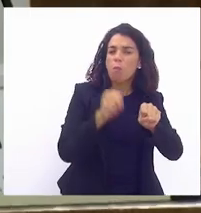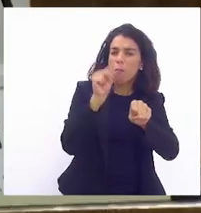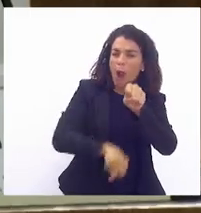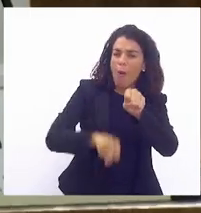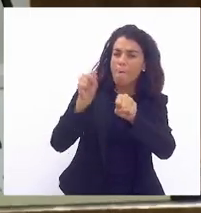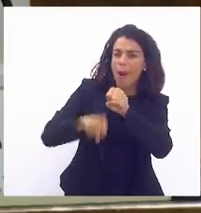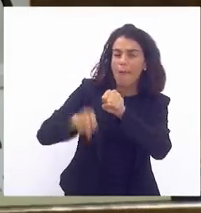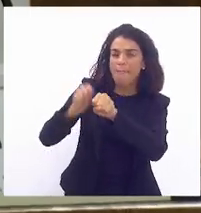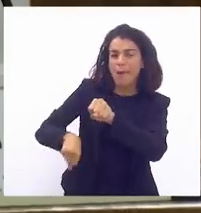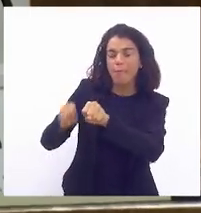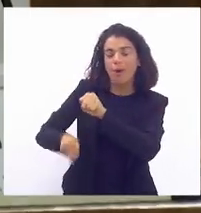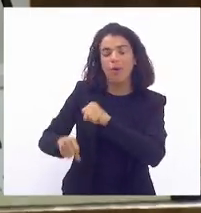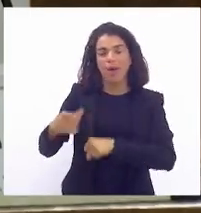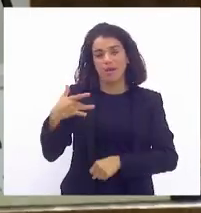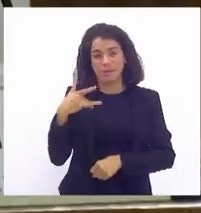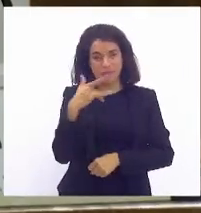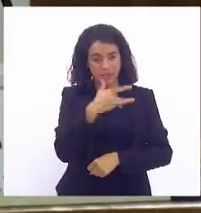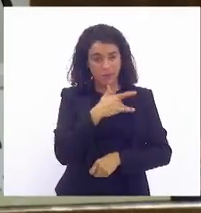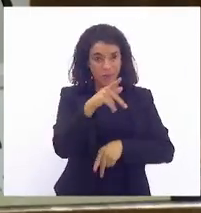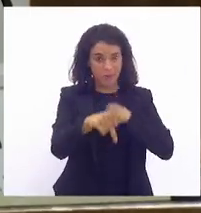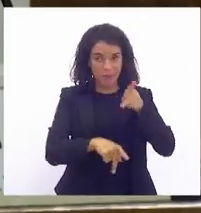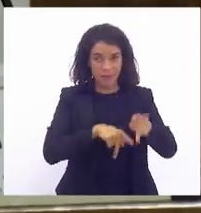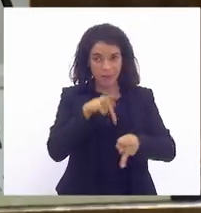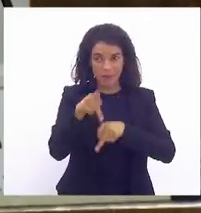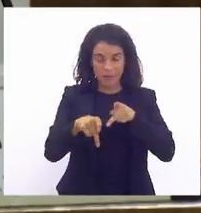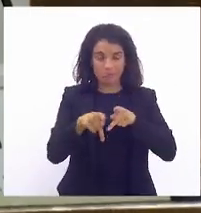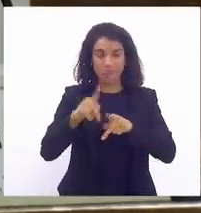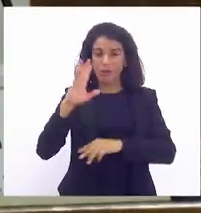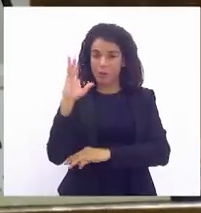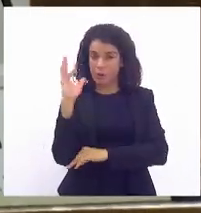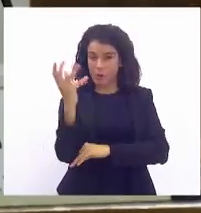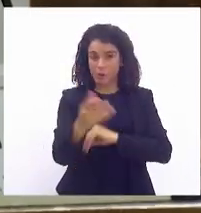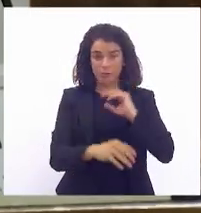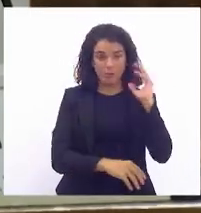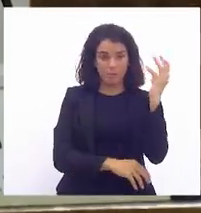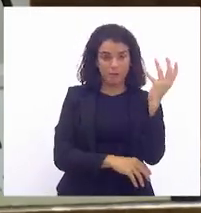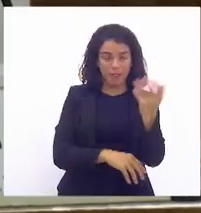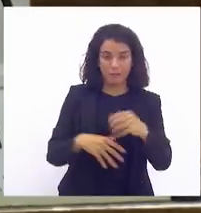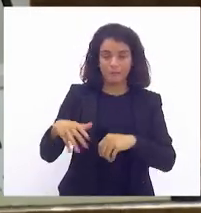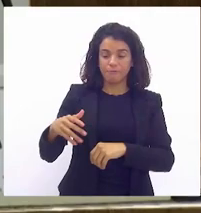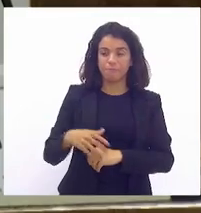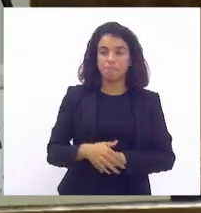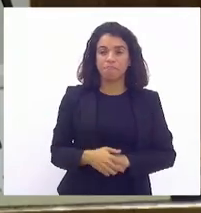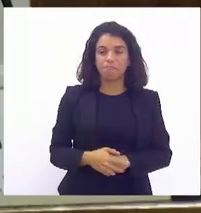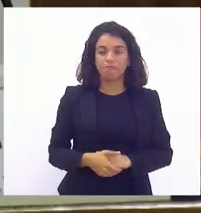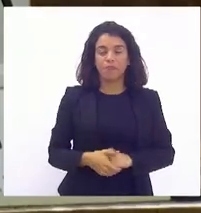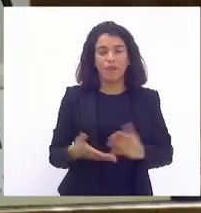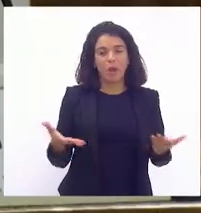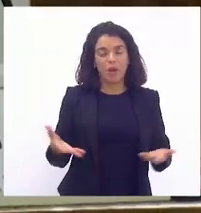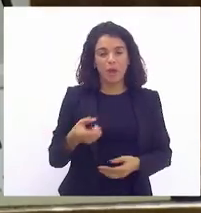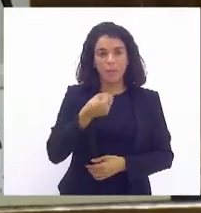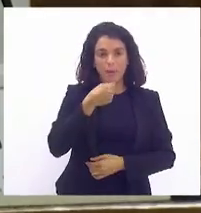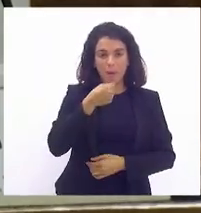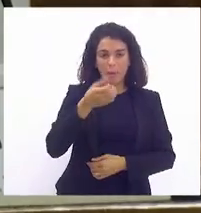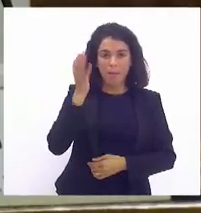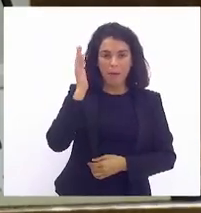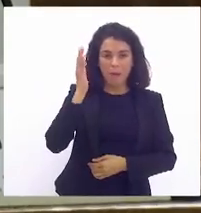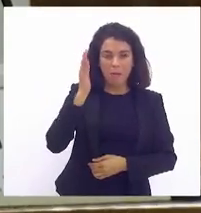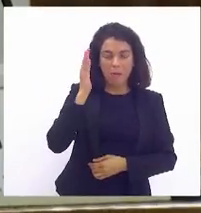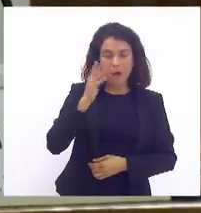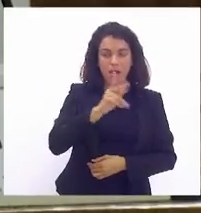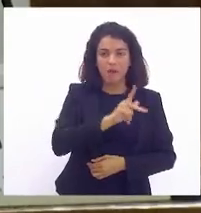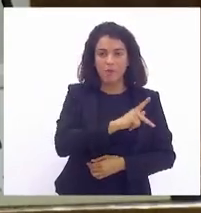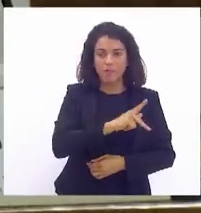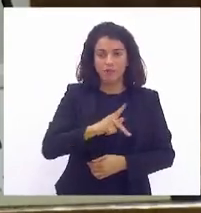saúde das pessoas e ao meio ambiente. Vou aqui passar a palavra ao